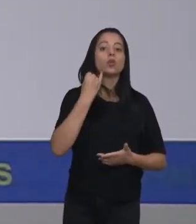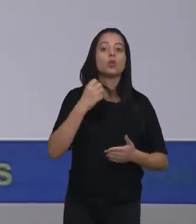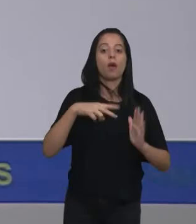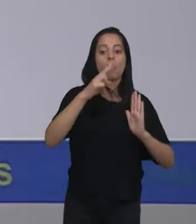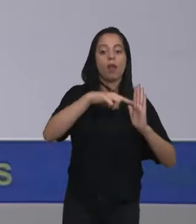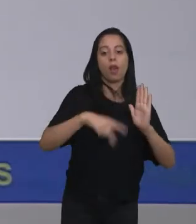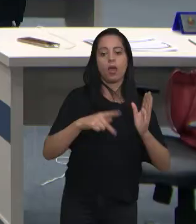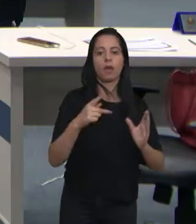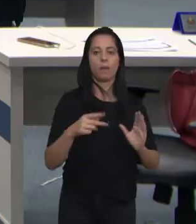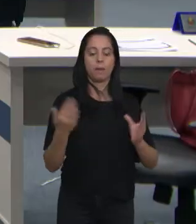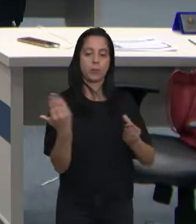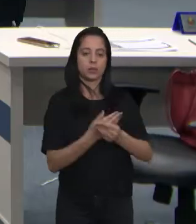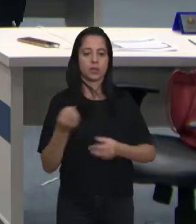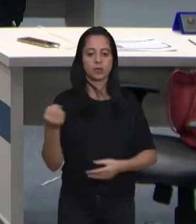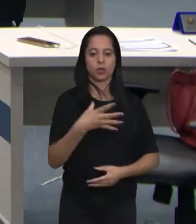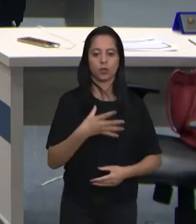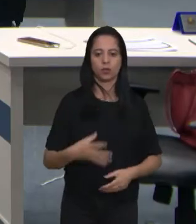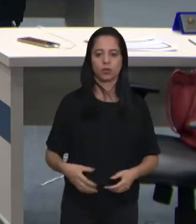senhores vereadores.